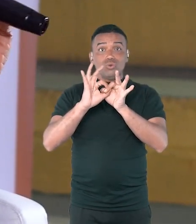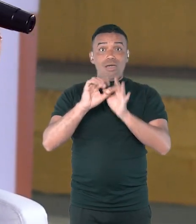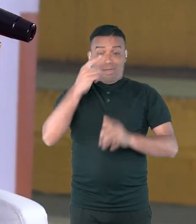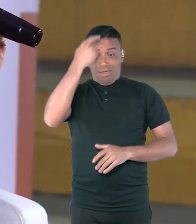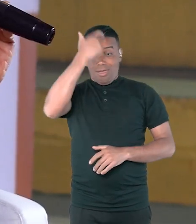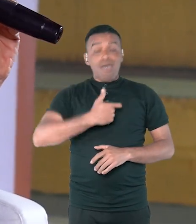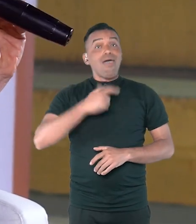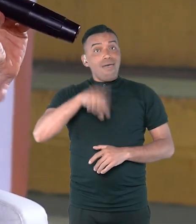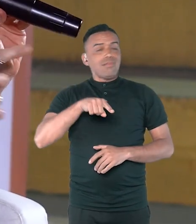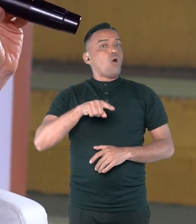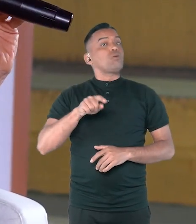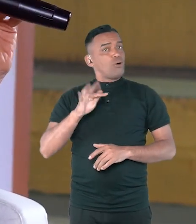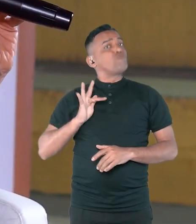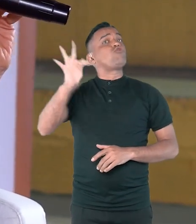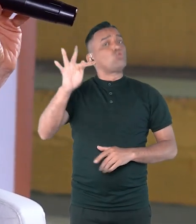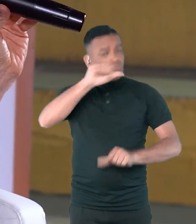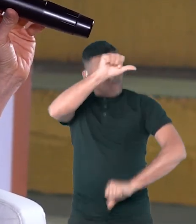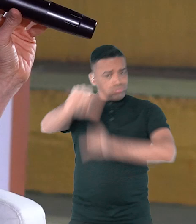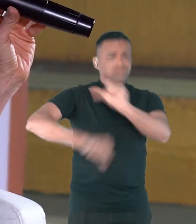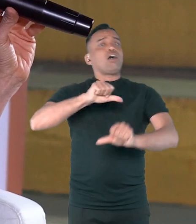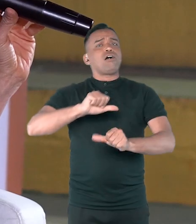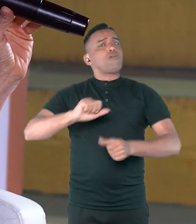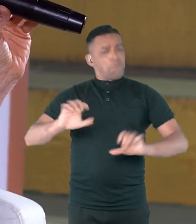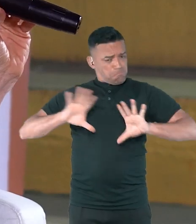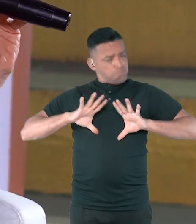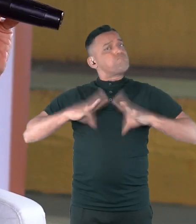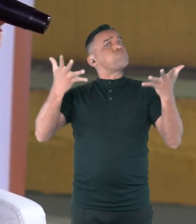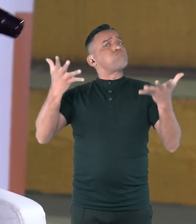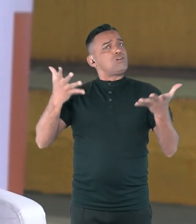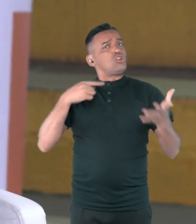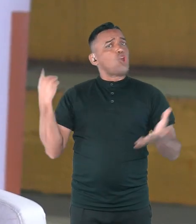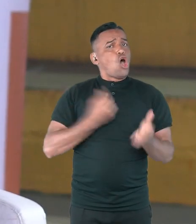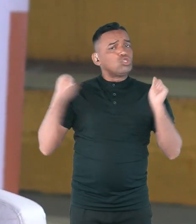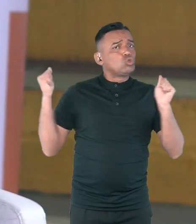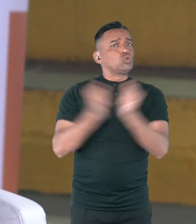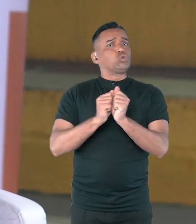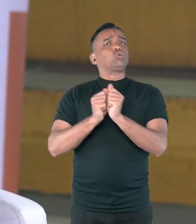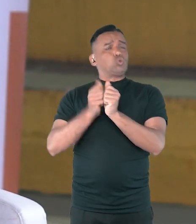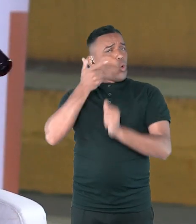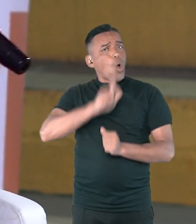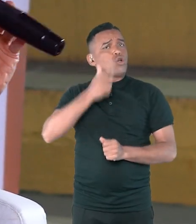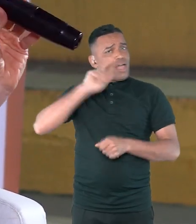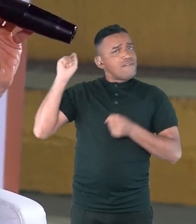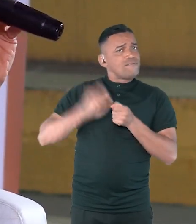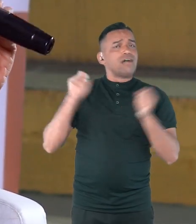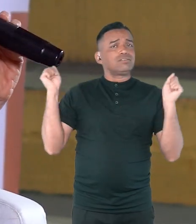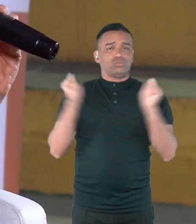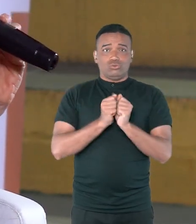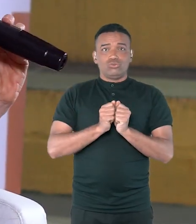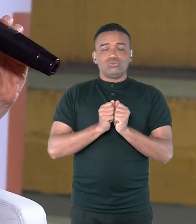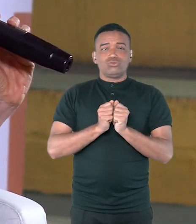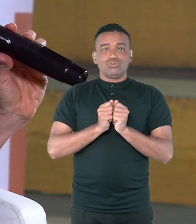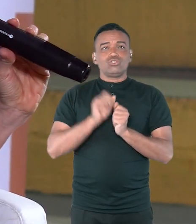pode ser, na potência que nós somos juntos, no que nós poderíamos fazer juntos, no que nós